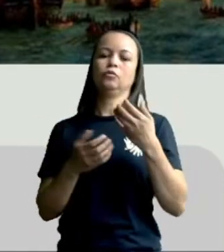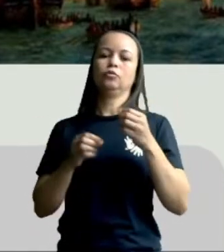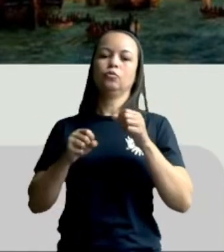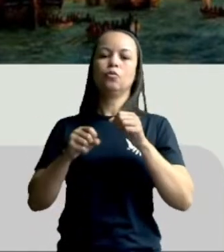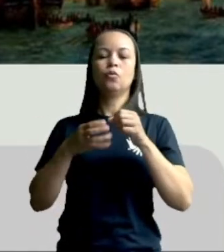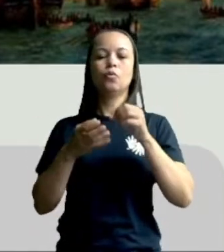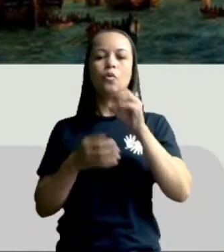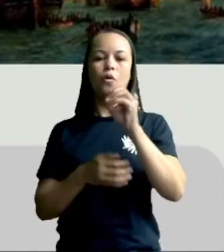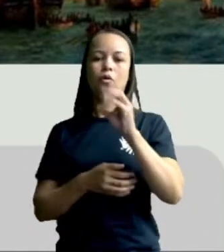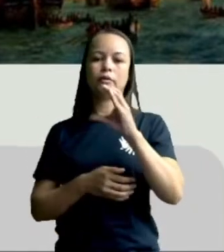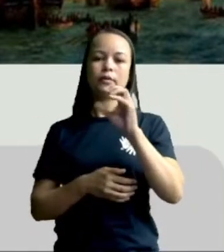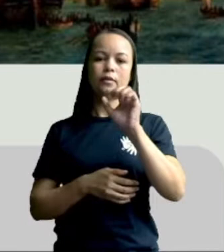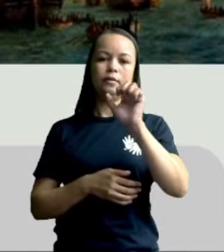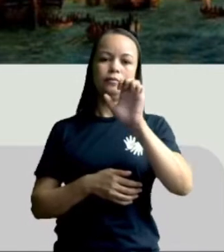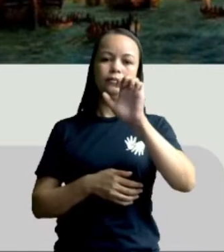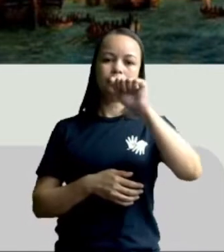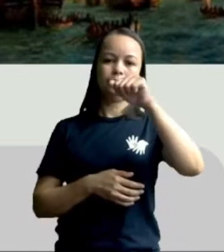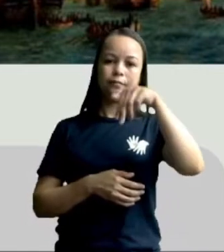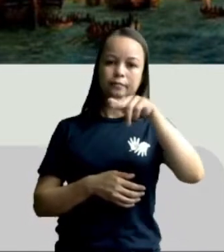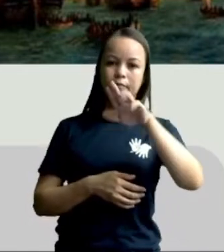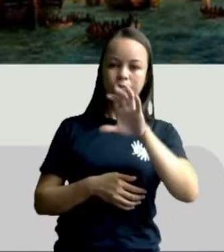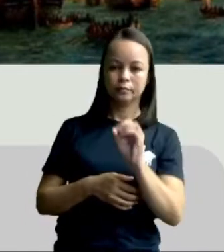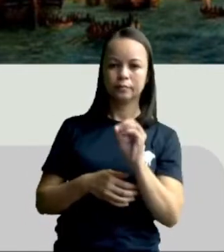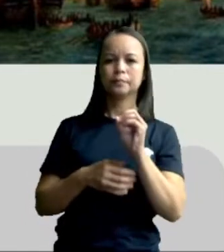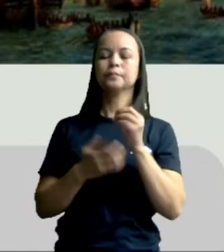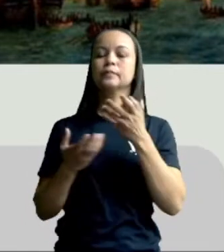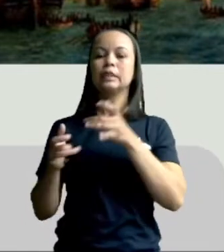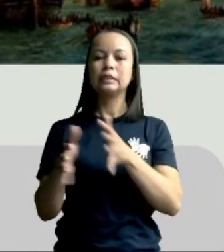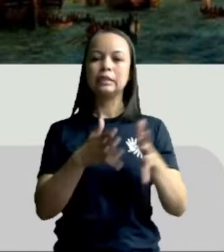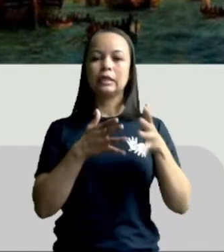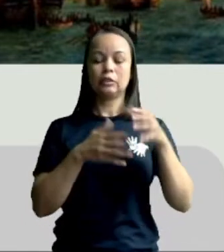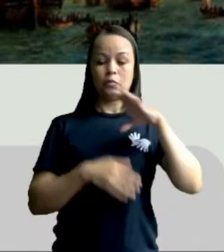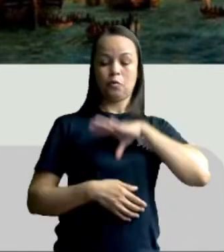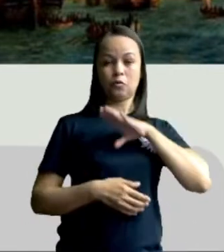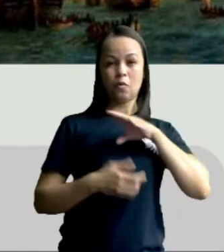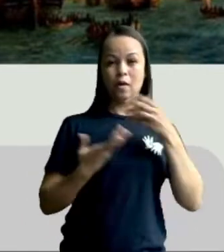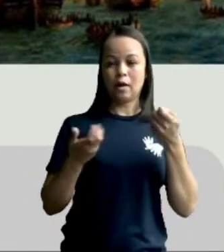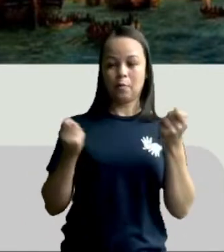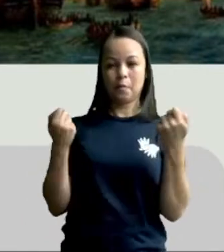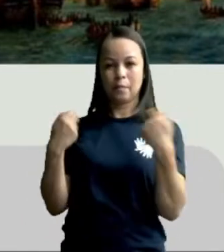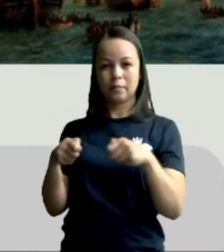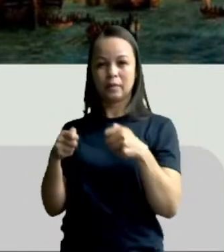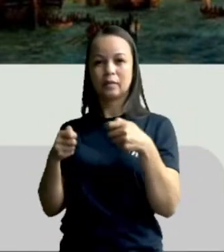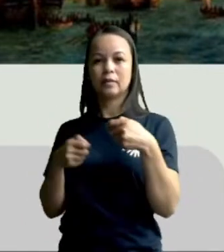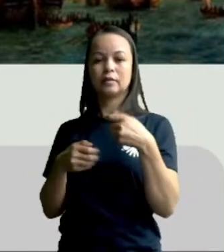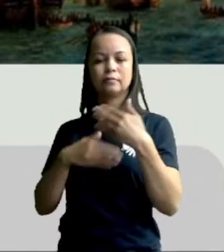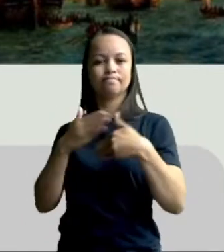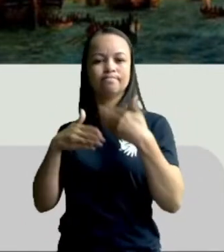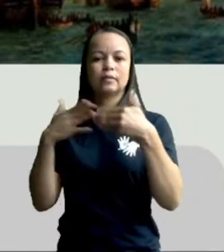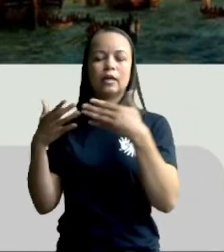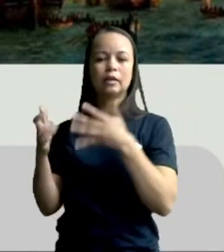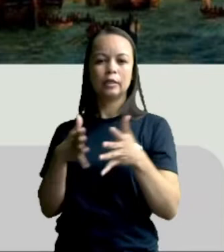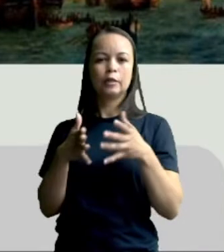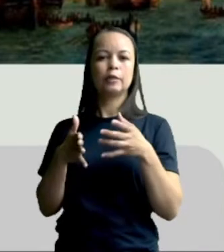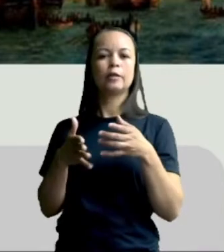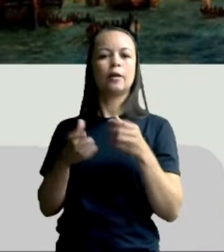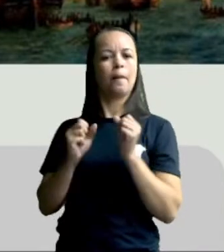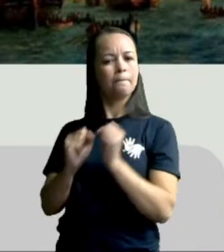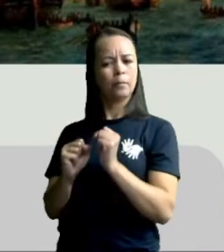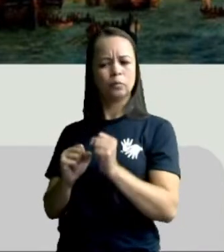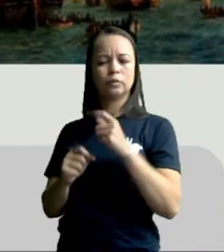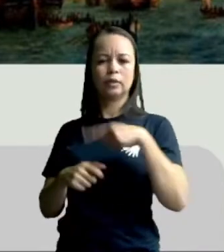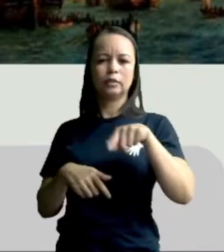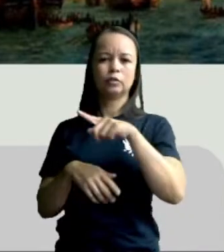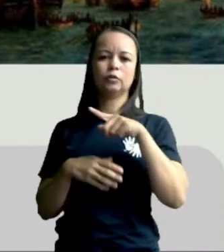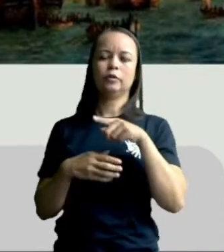ao fato que Portugal acumulou todas as condições necessárias que lhe permitiam investir no